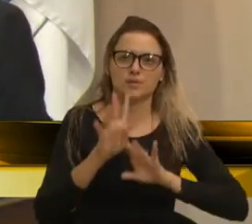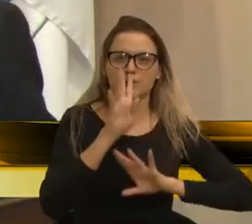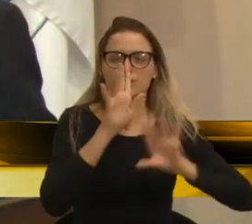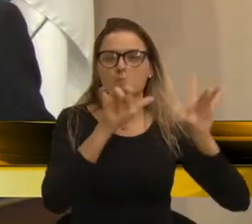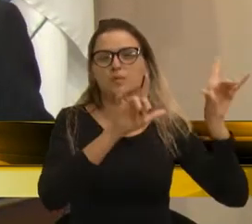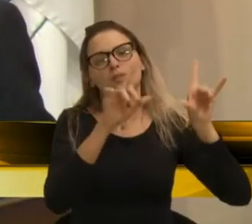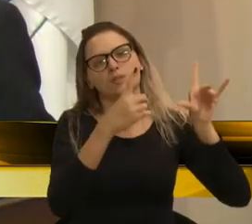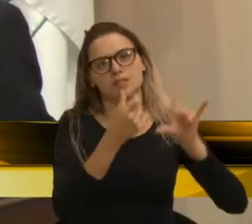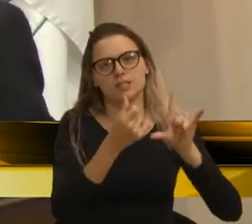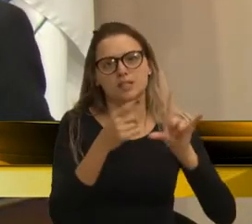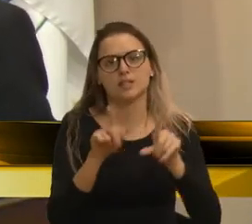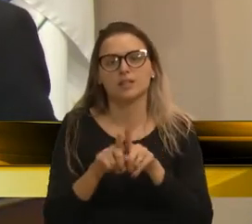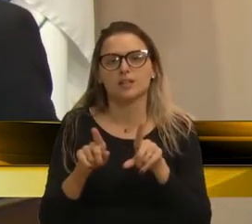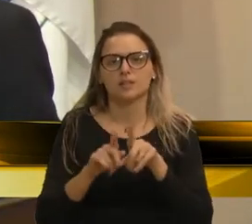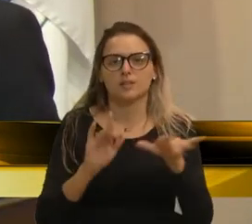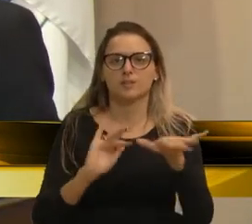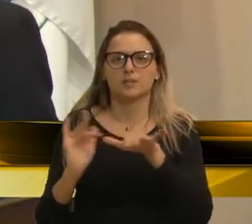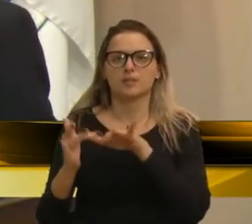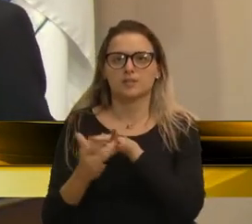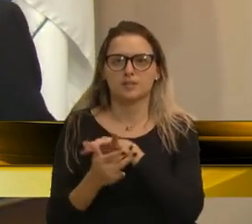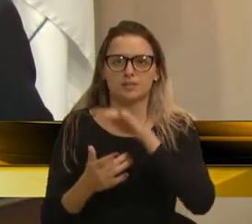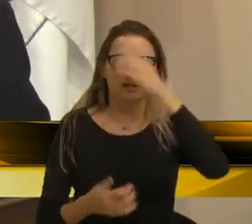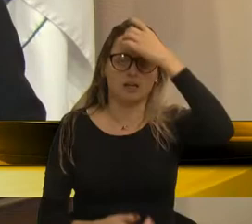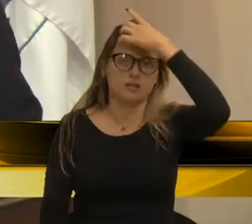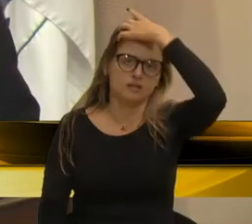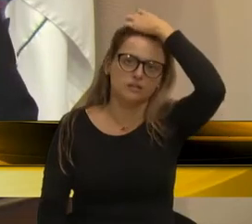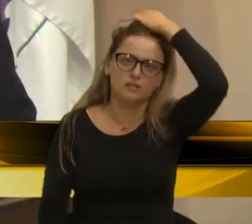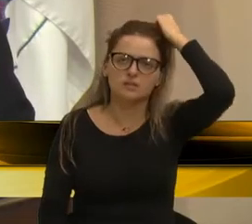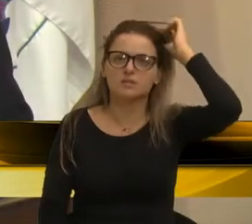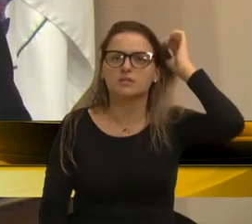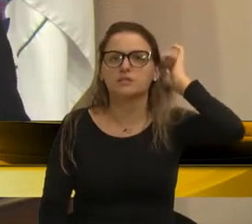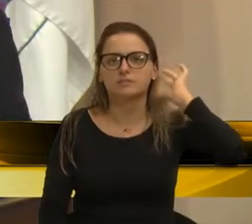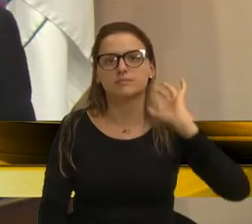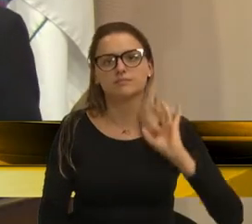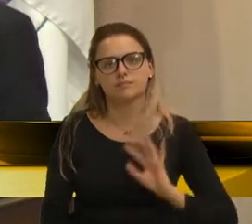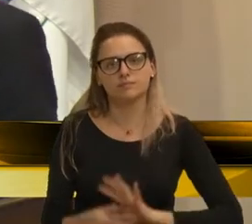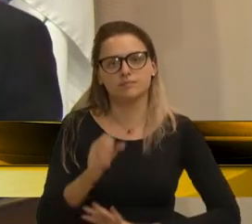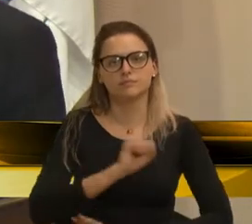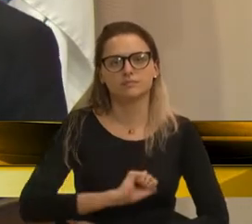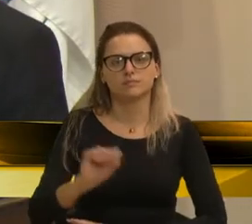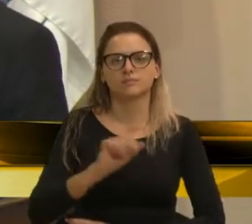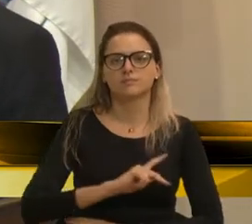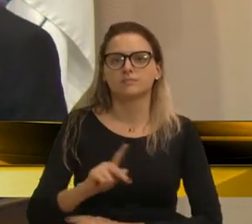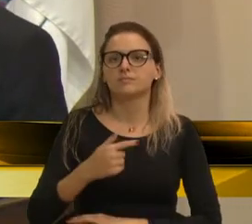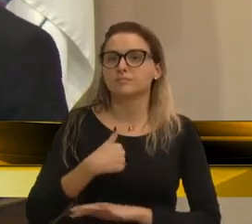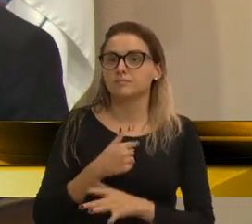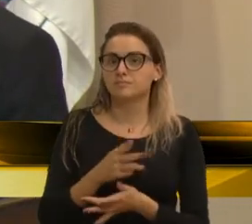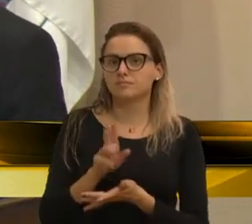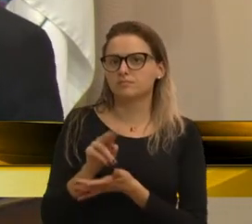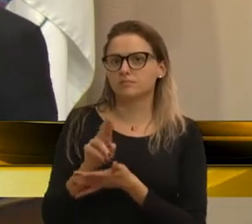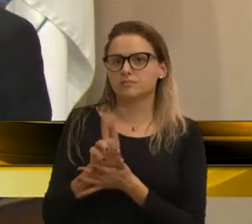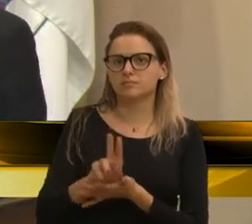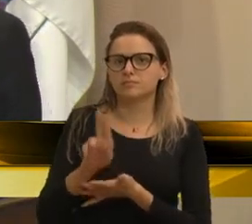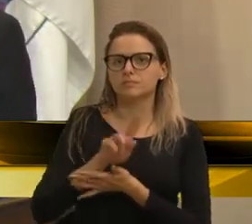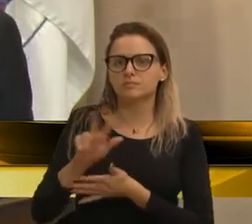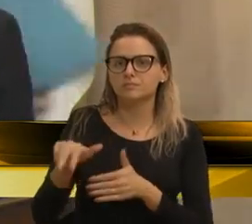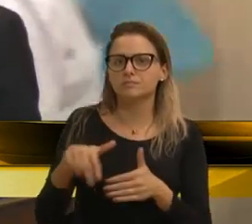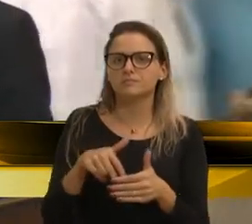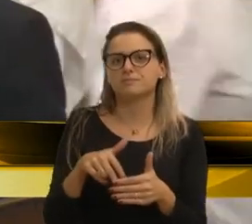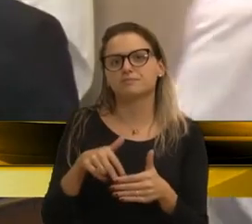e também através das redes sociais. Senhor presidente, eu jamais ocupei aqui a tribuna da Câmara de Vereadores